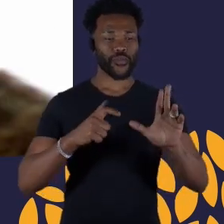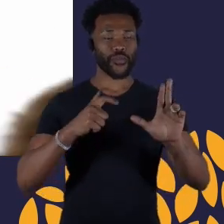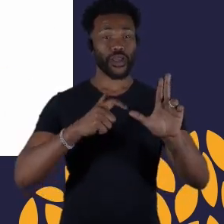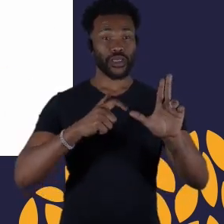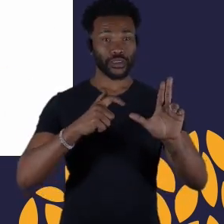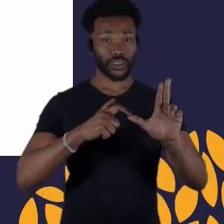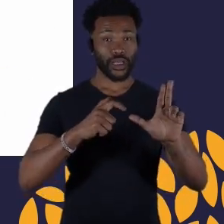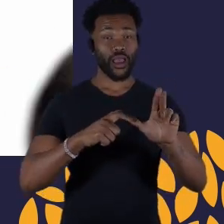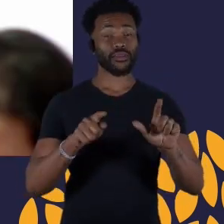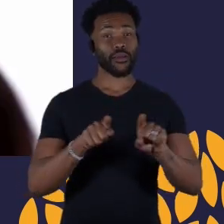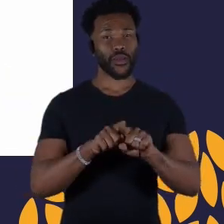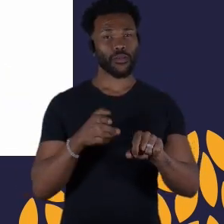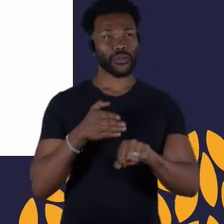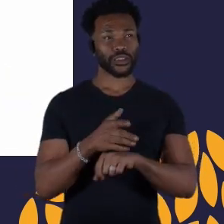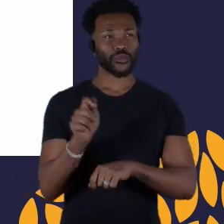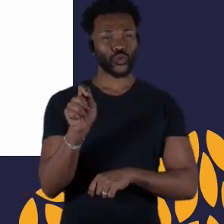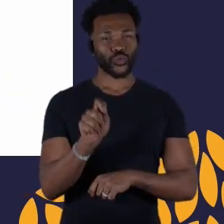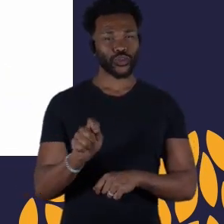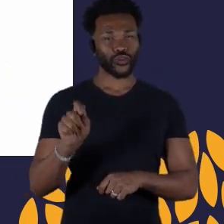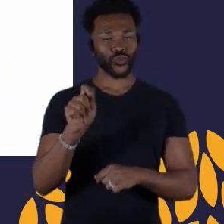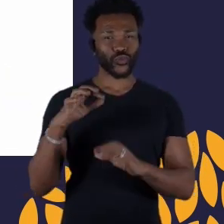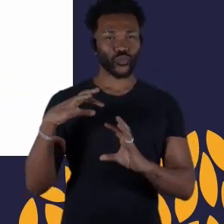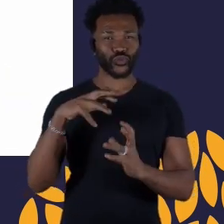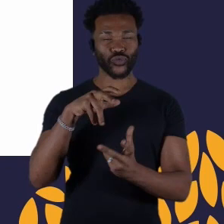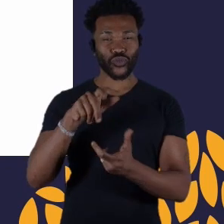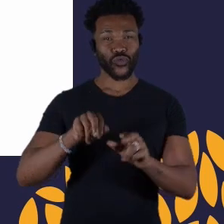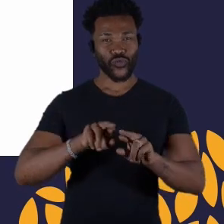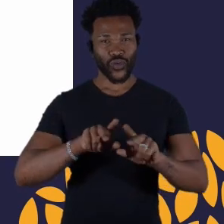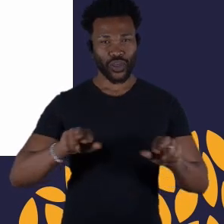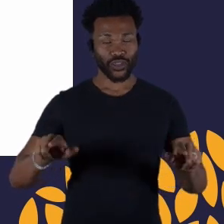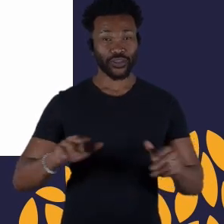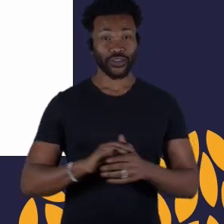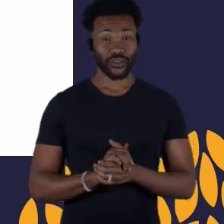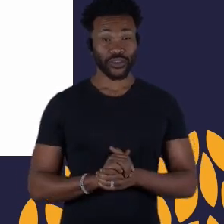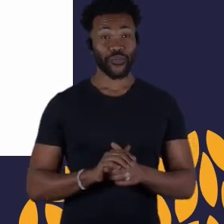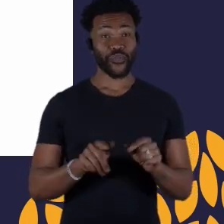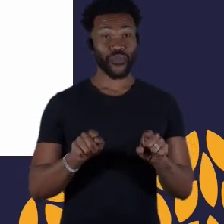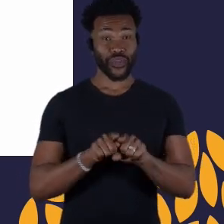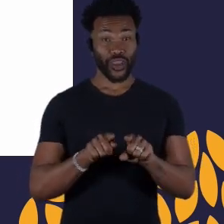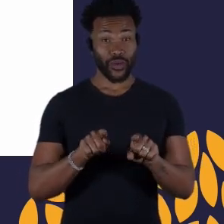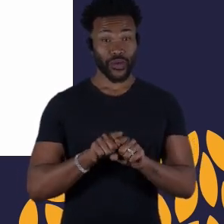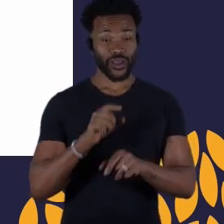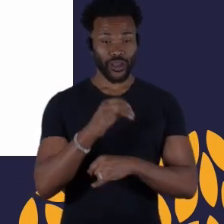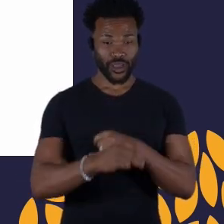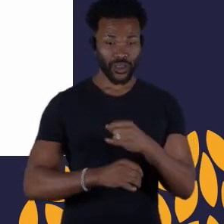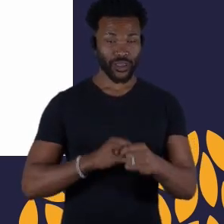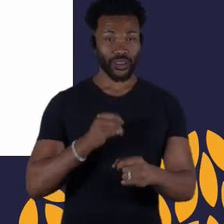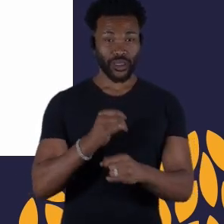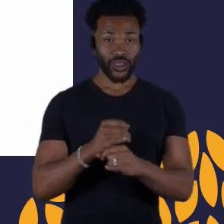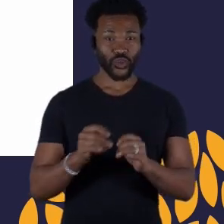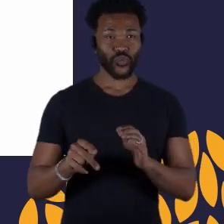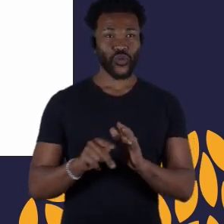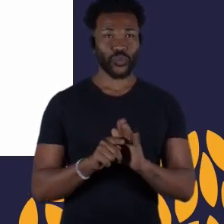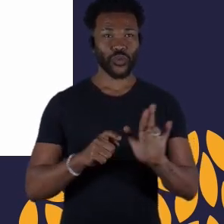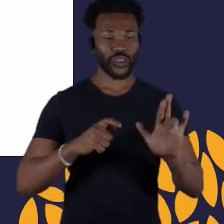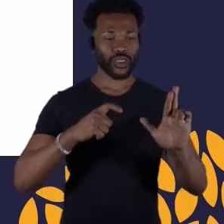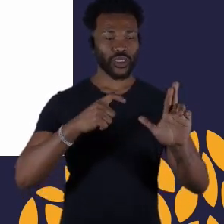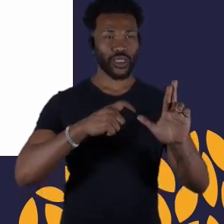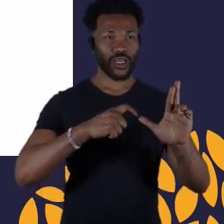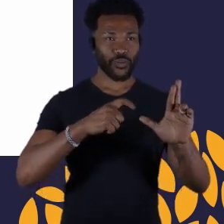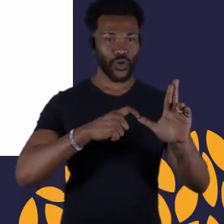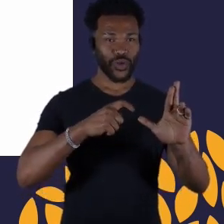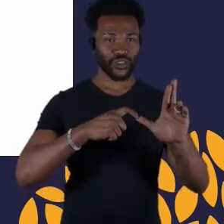e membro de muitas associações internacionais, incluindo a International Society for Cannabinoid